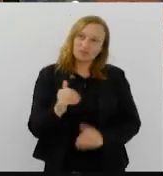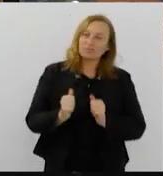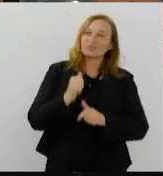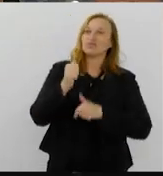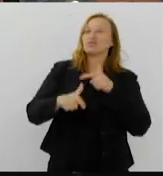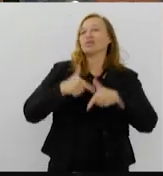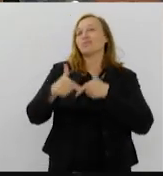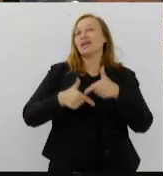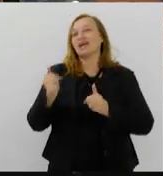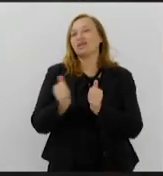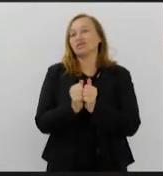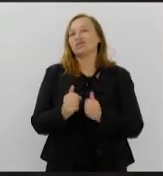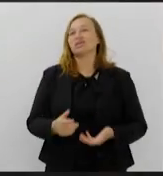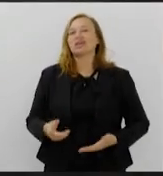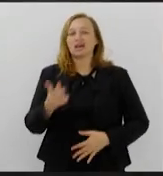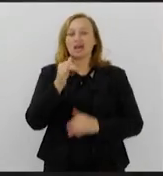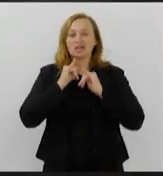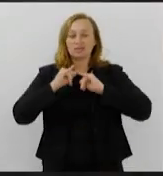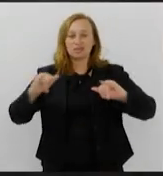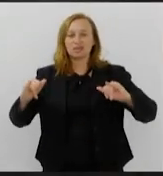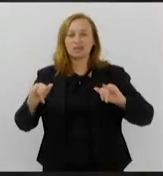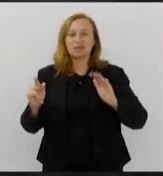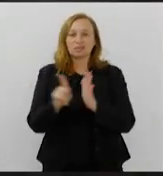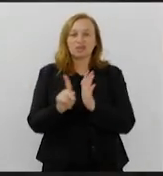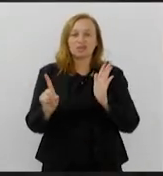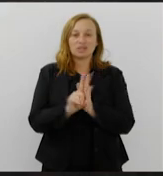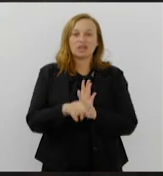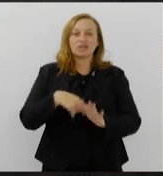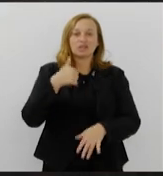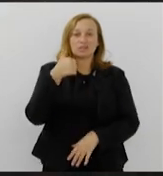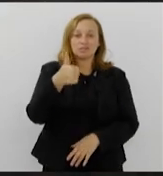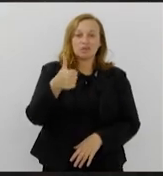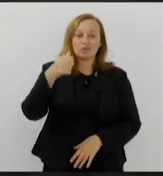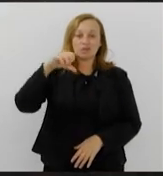trabalhar. Anuncio o projeto de lei número